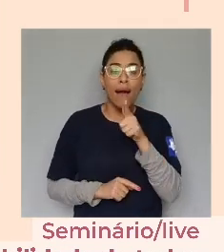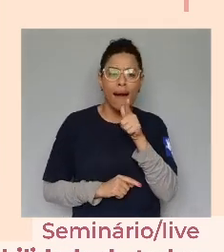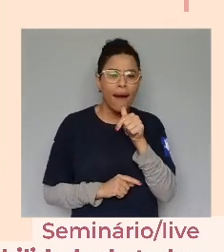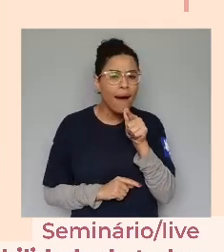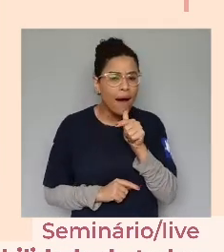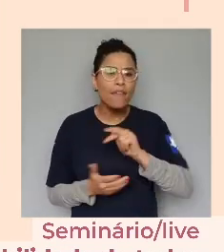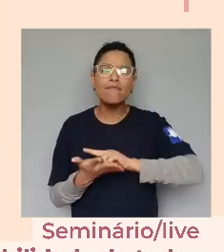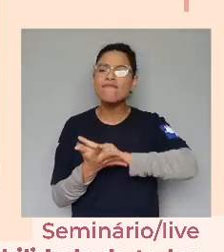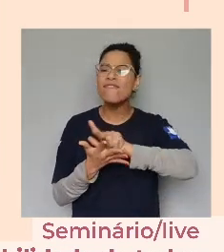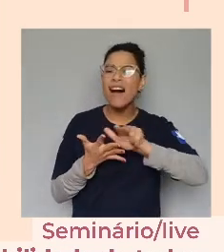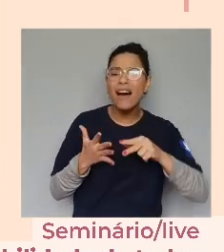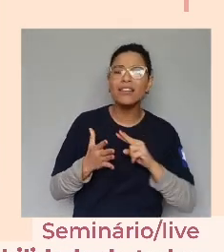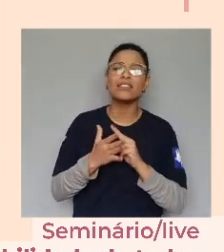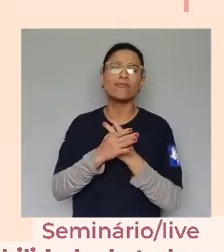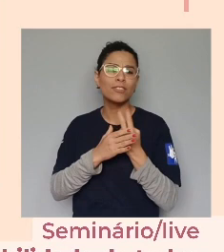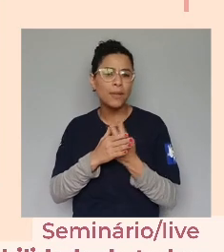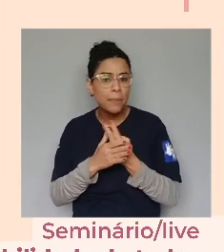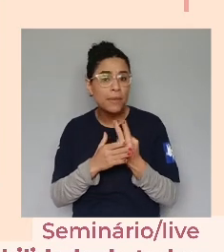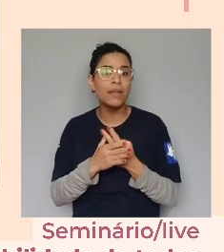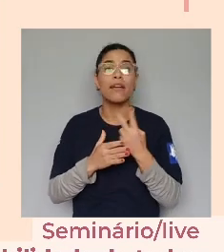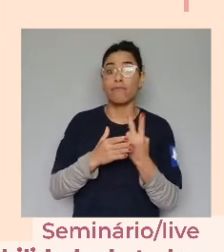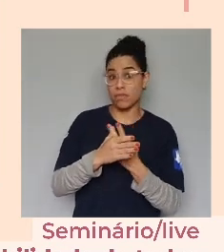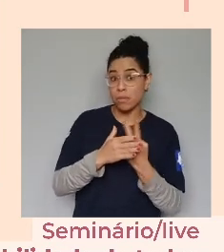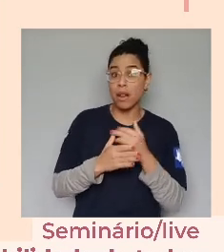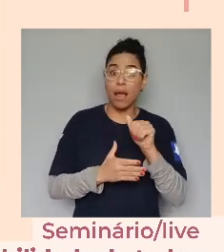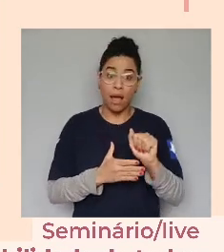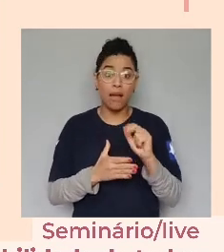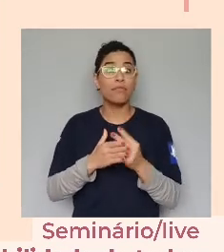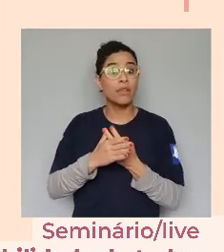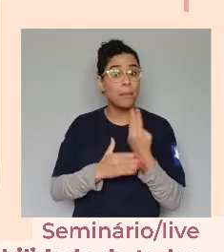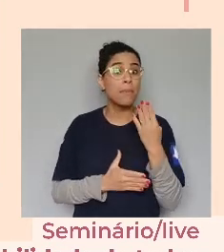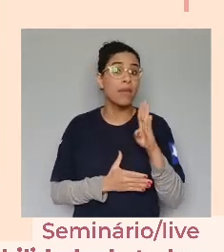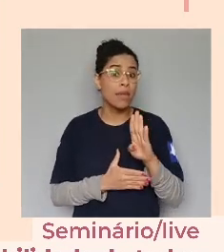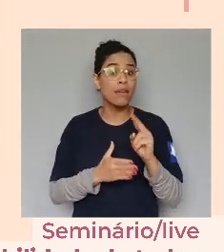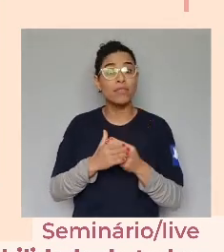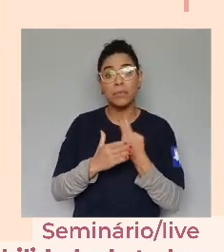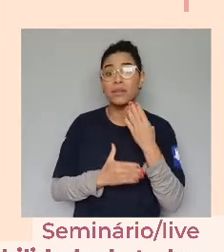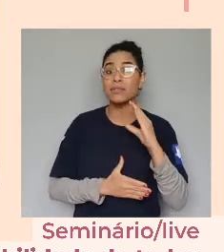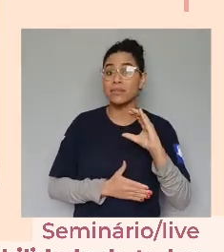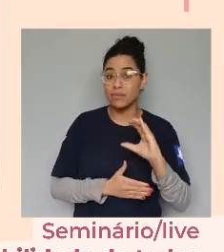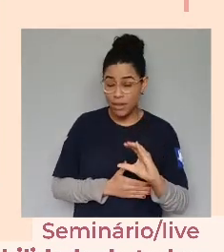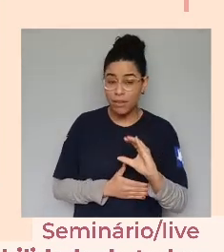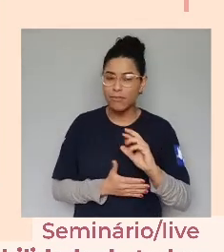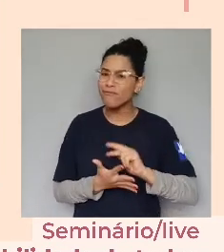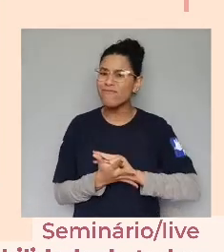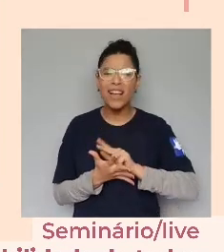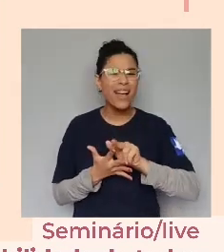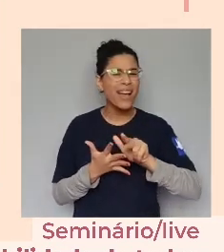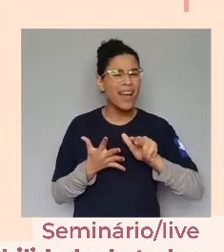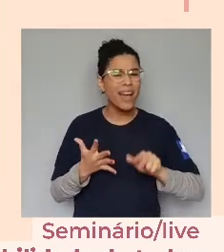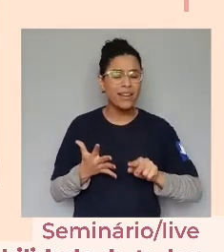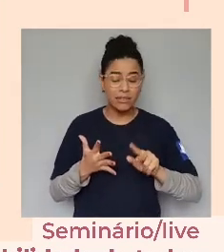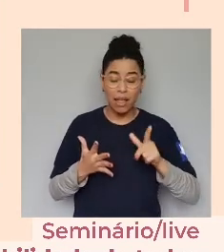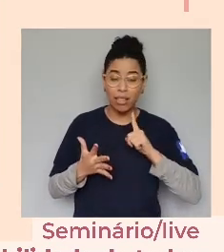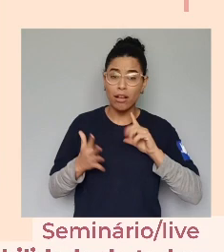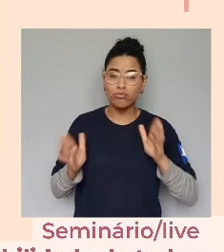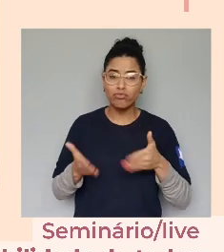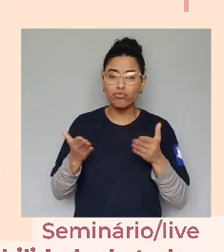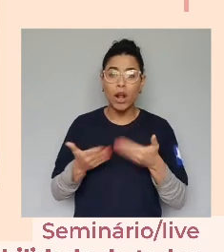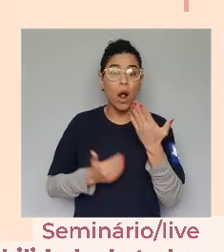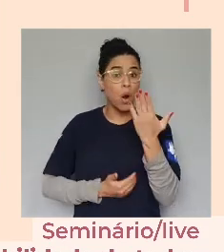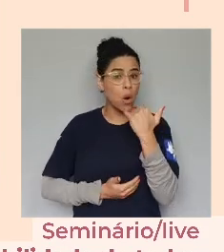bebê, tem várias vitaminas, dentre elas a vitamina A vitamina B e a vitamina C, elas são influenciadas